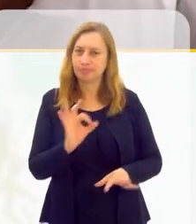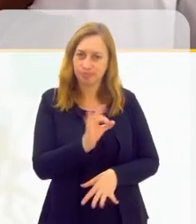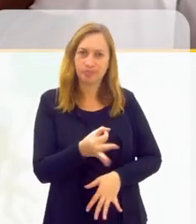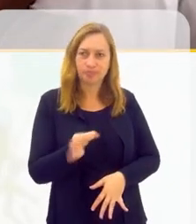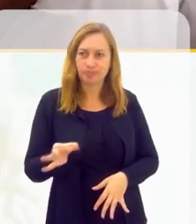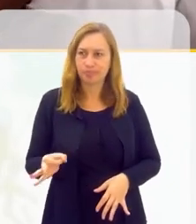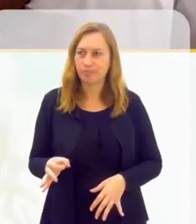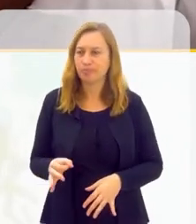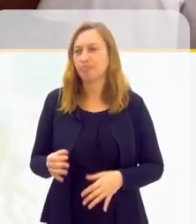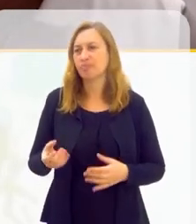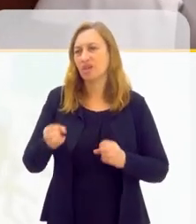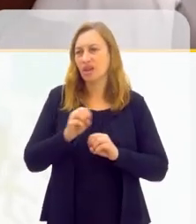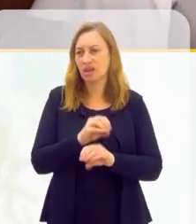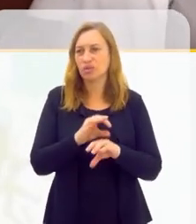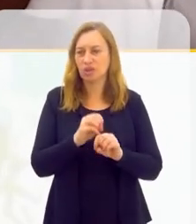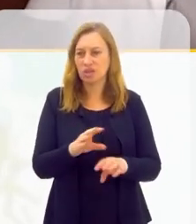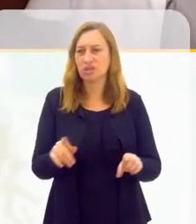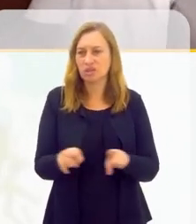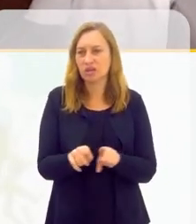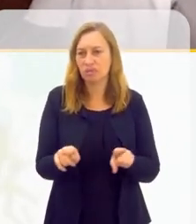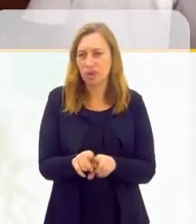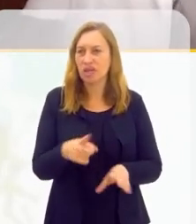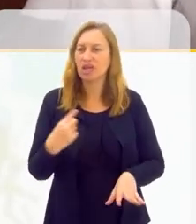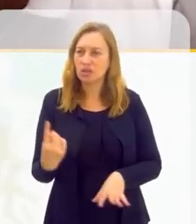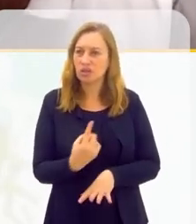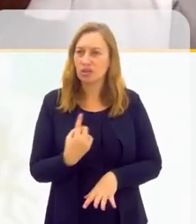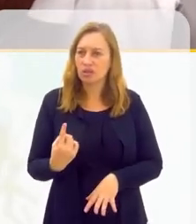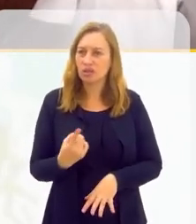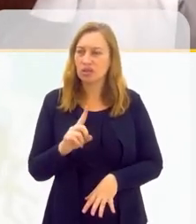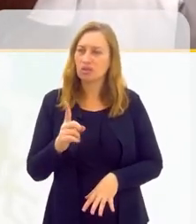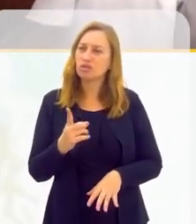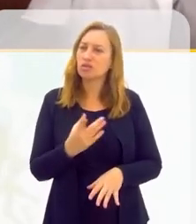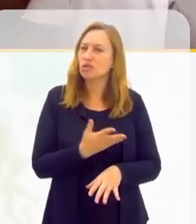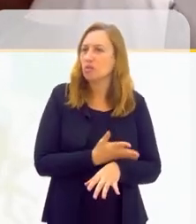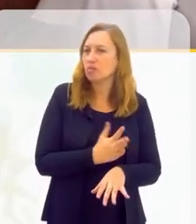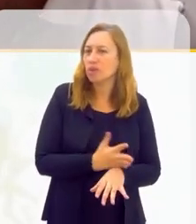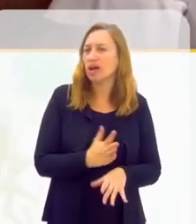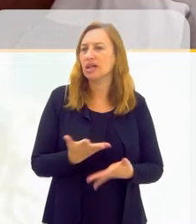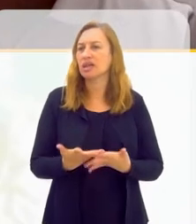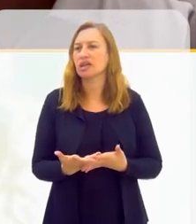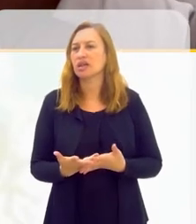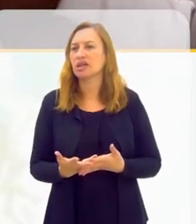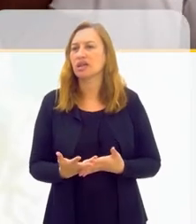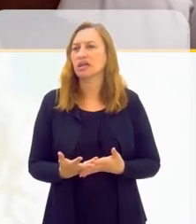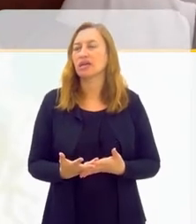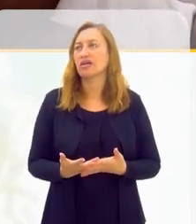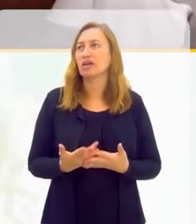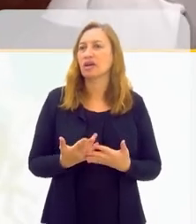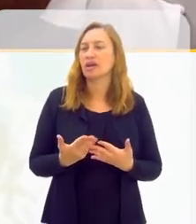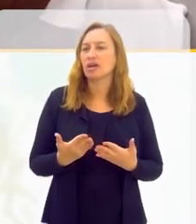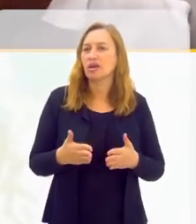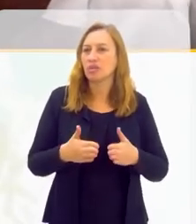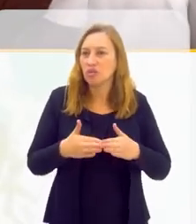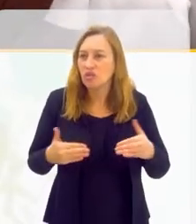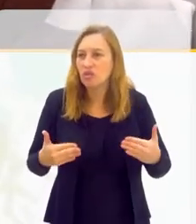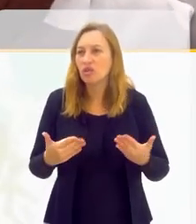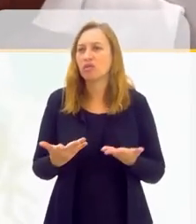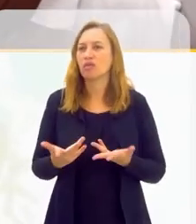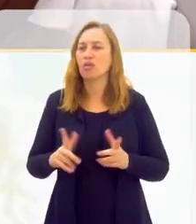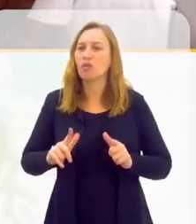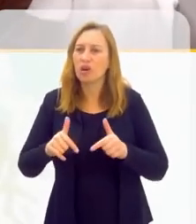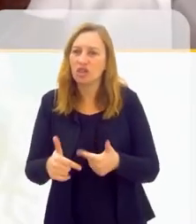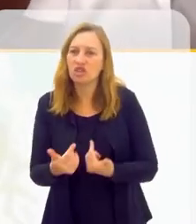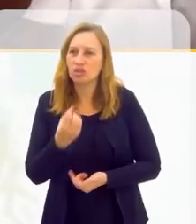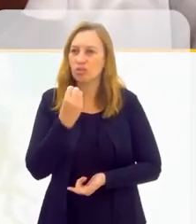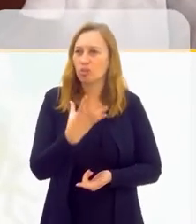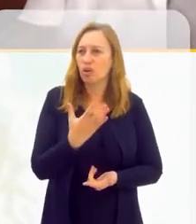Exatamente, exatamente. Portanto, essa educação passa também por nós, por não ser a prática onde nós damos por favor ou para fazer uma boa